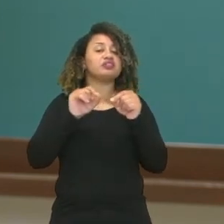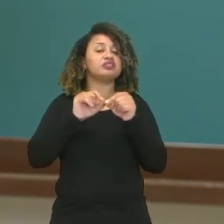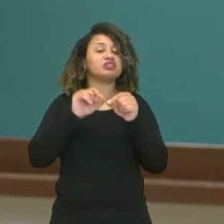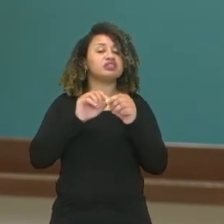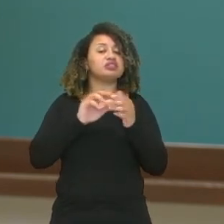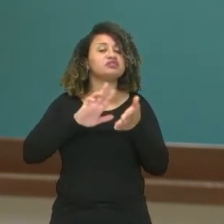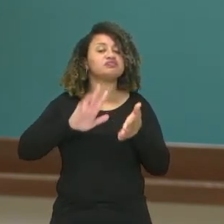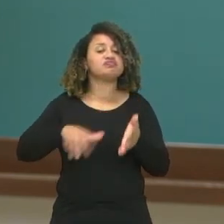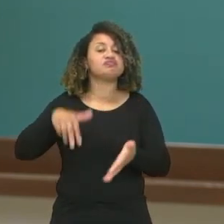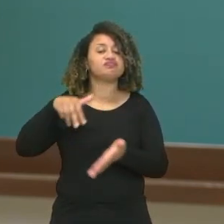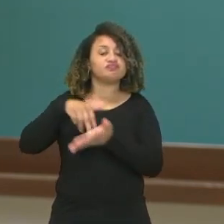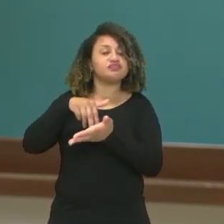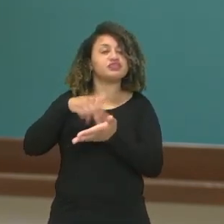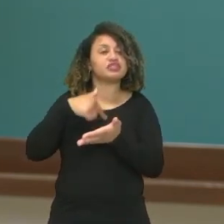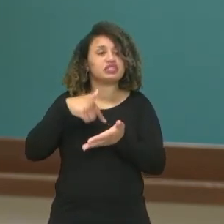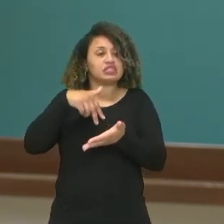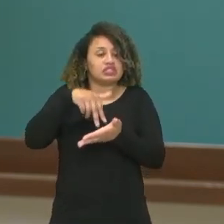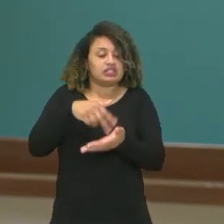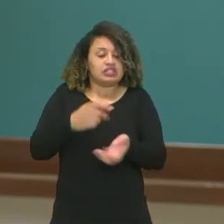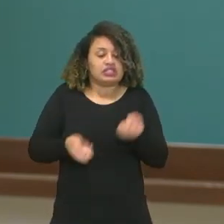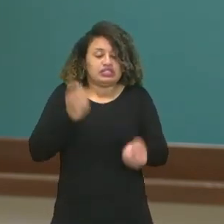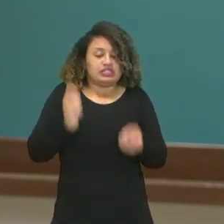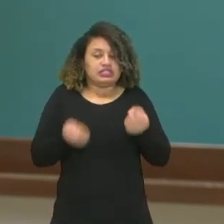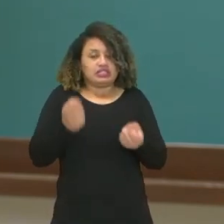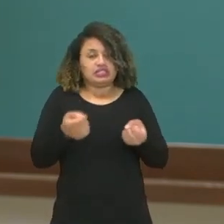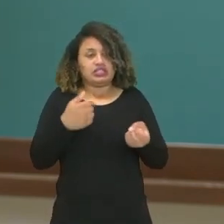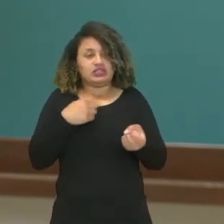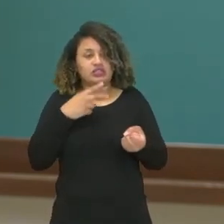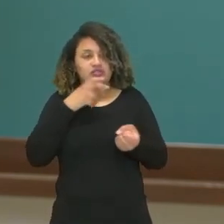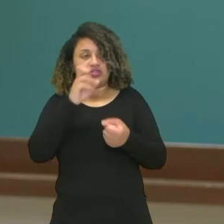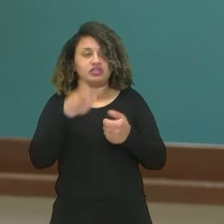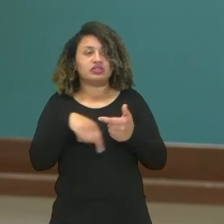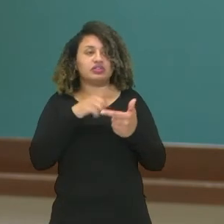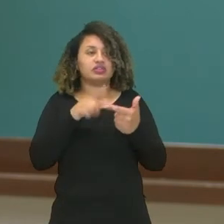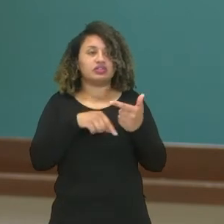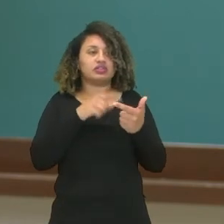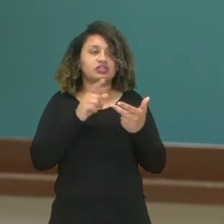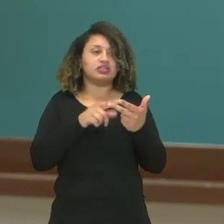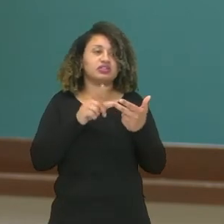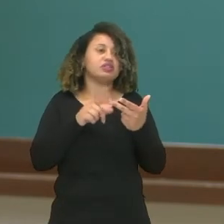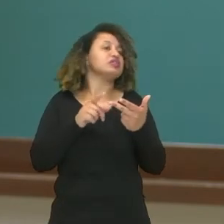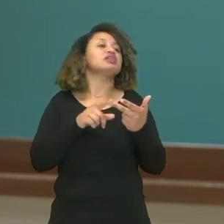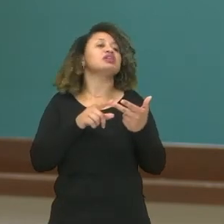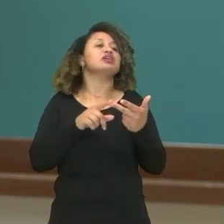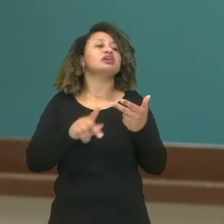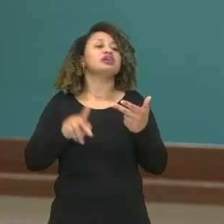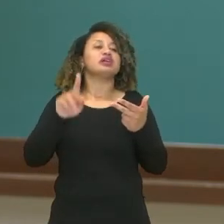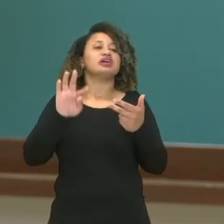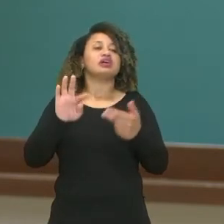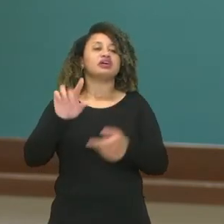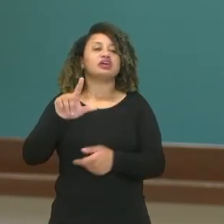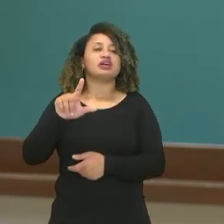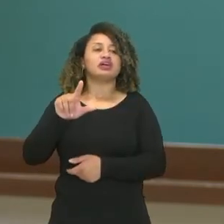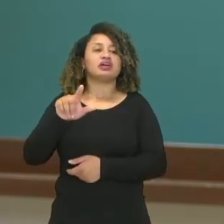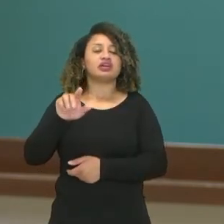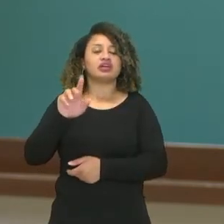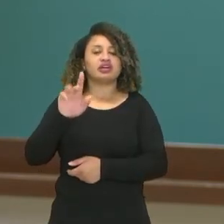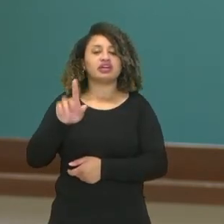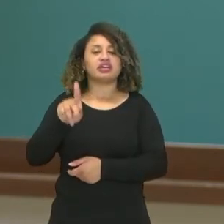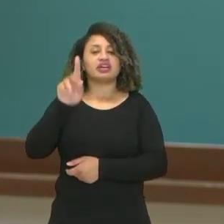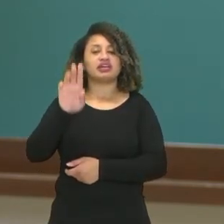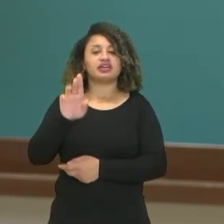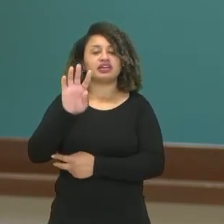para utilizar, para fazer a força, para utilizar o peso do seu corpo também. O querobel, né? Que eles dizem.